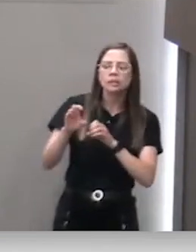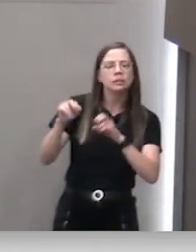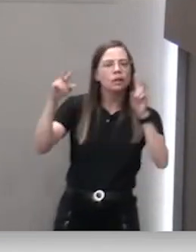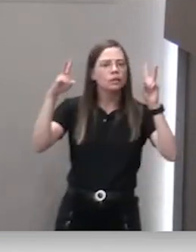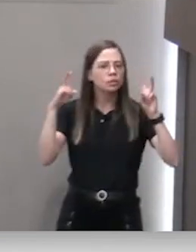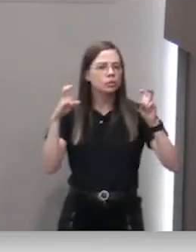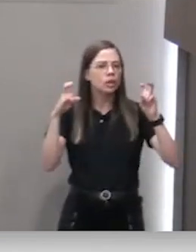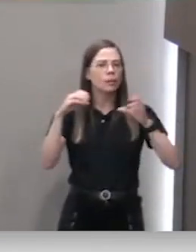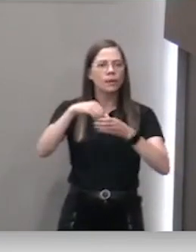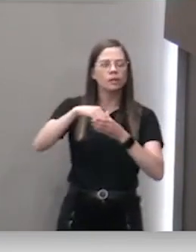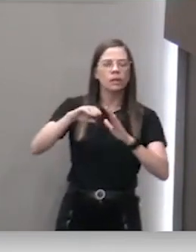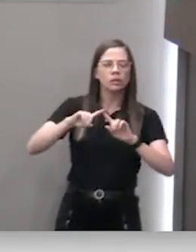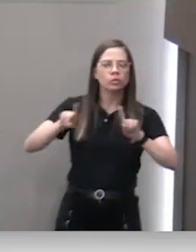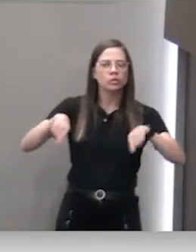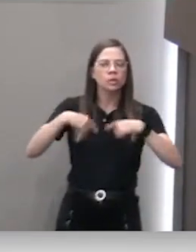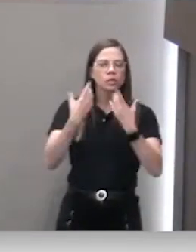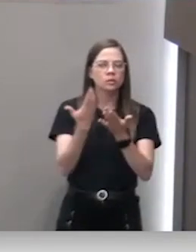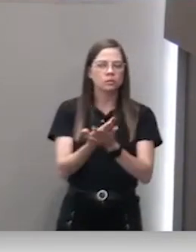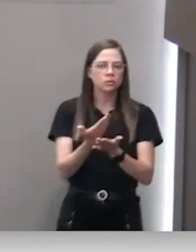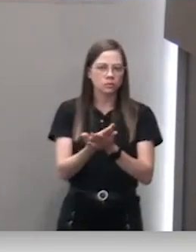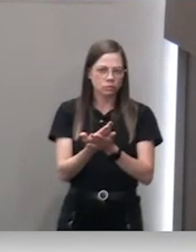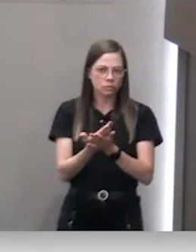tema na sala de aula?